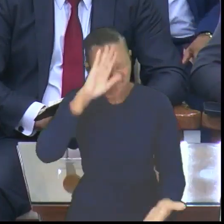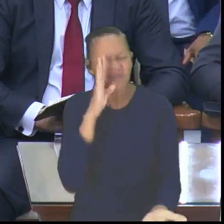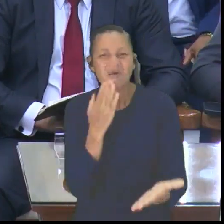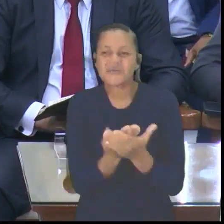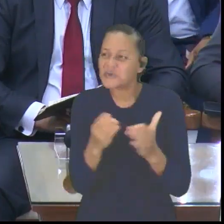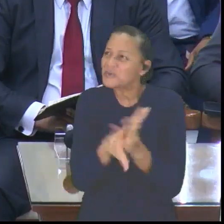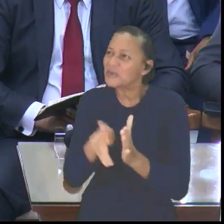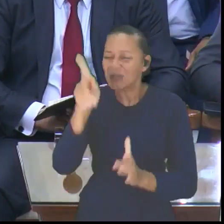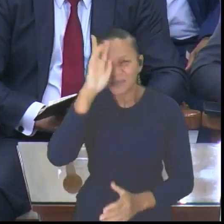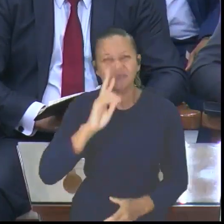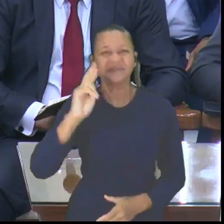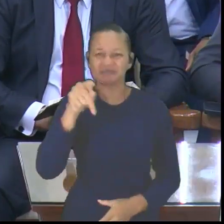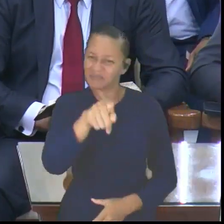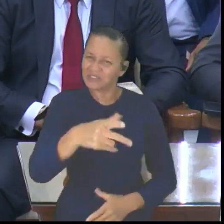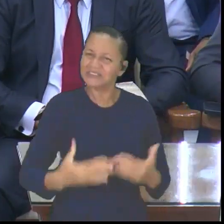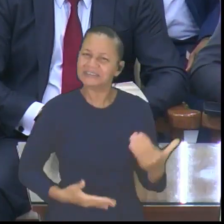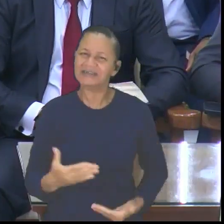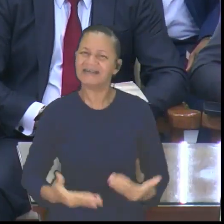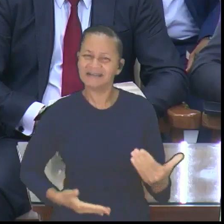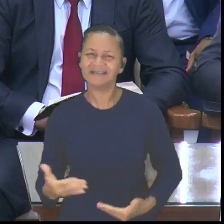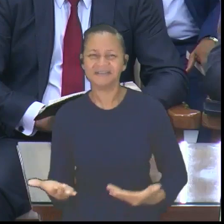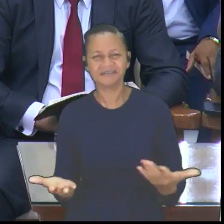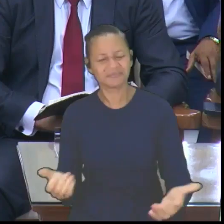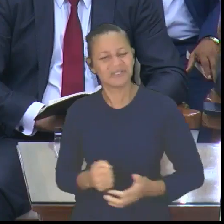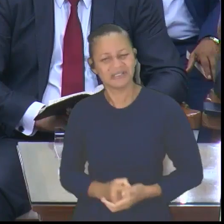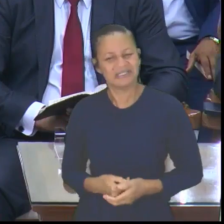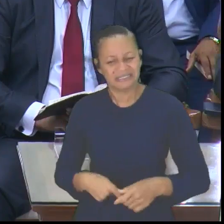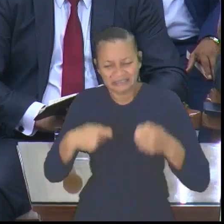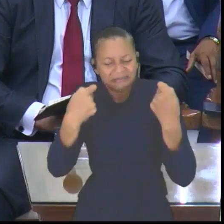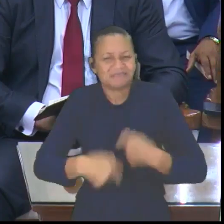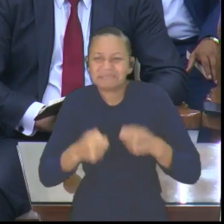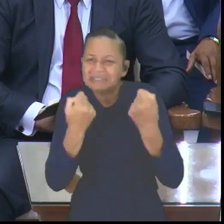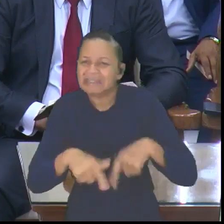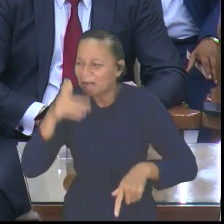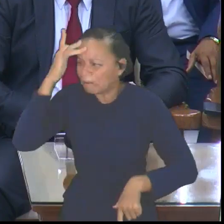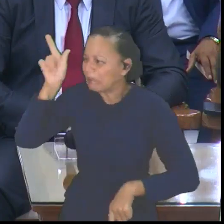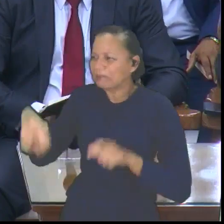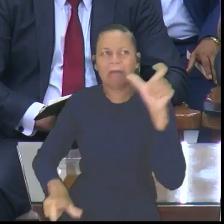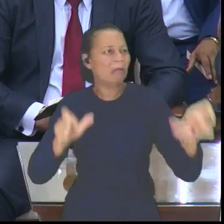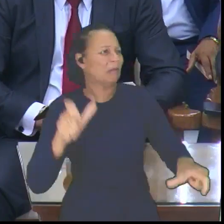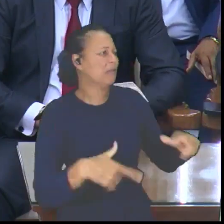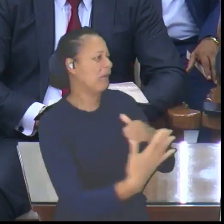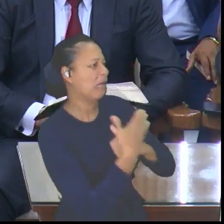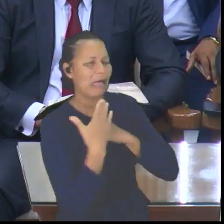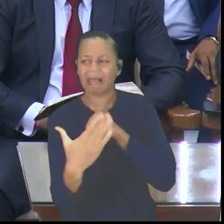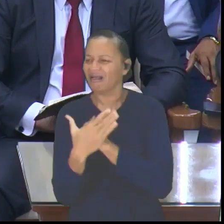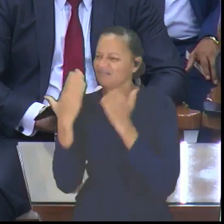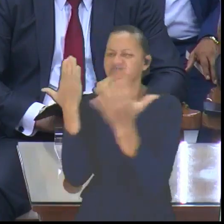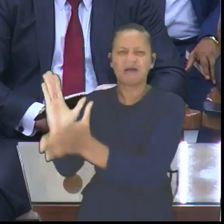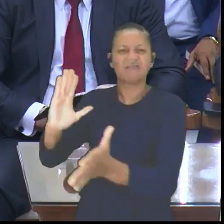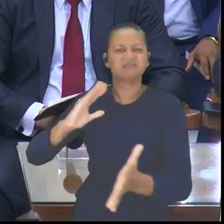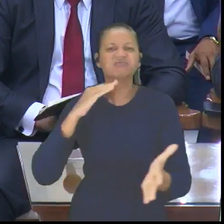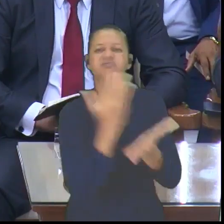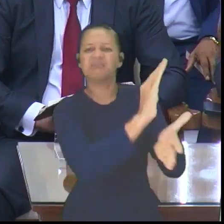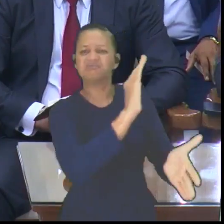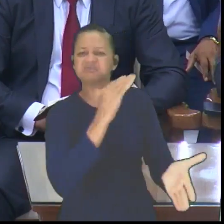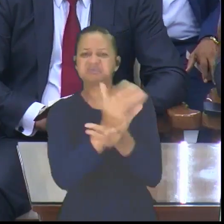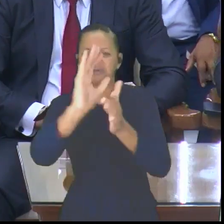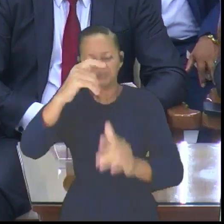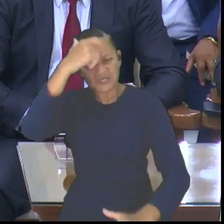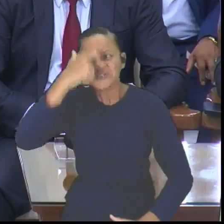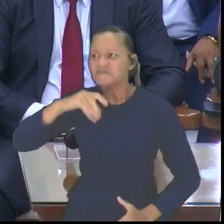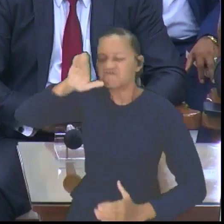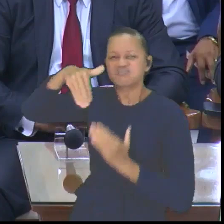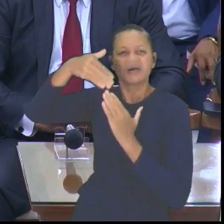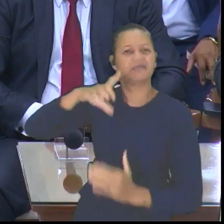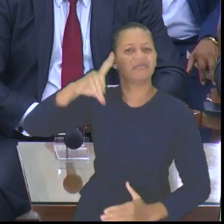Confie no Senhor que você serve. Você não precisa de ninguém por você. Tem coisas que